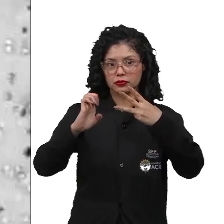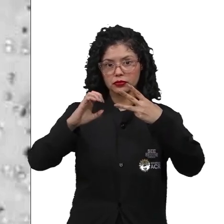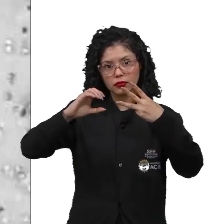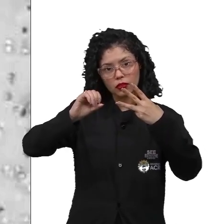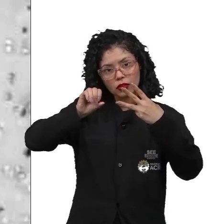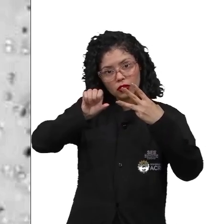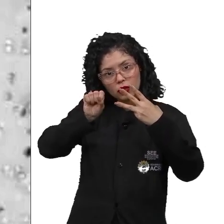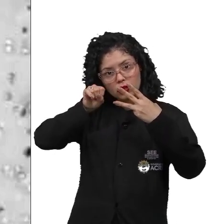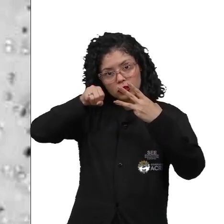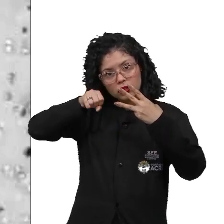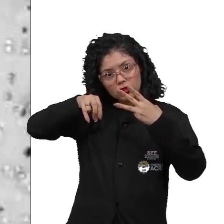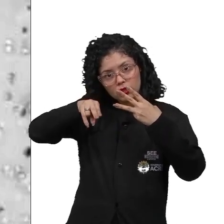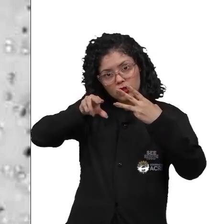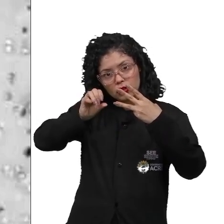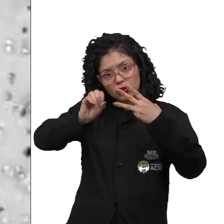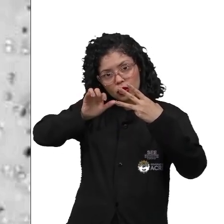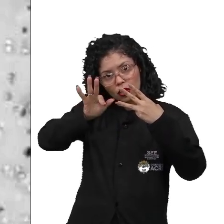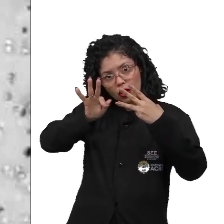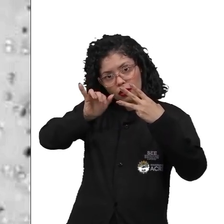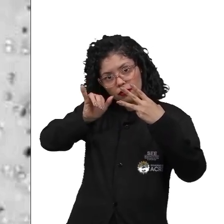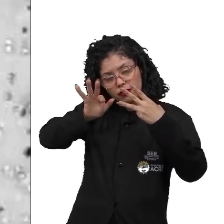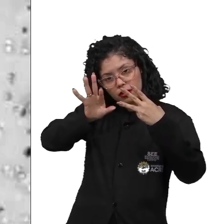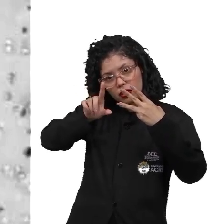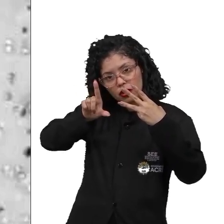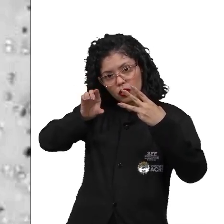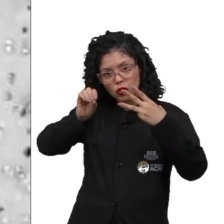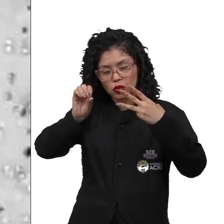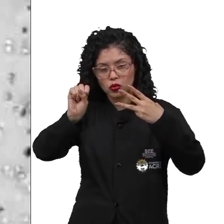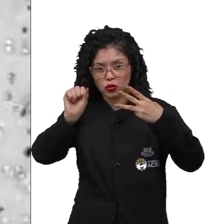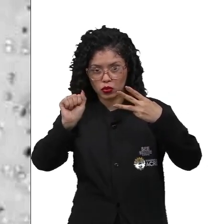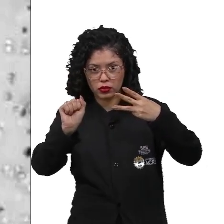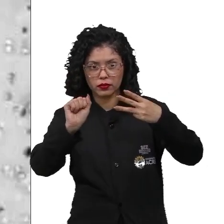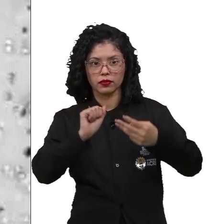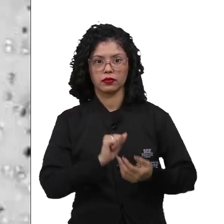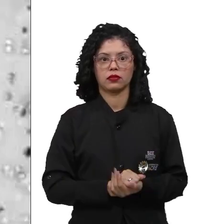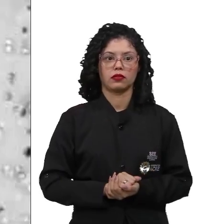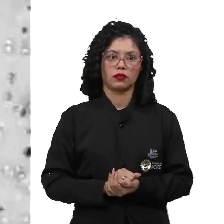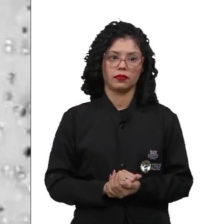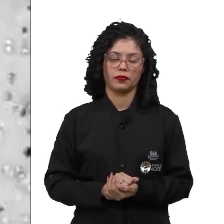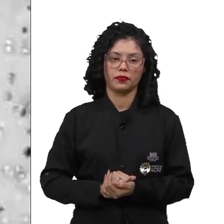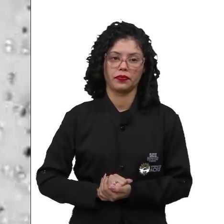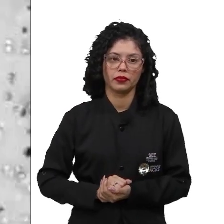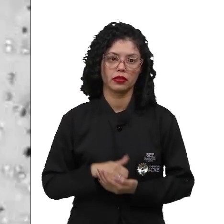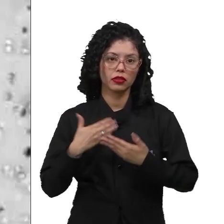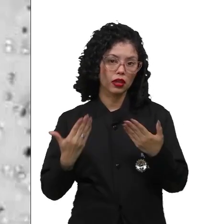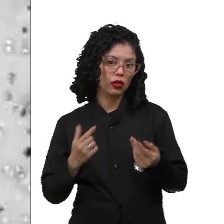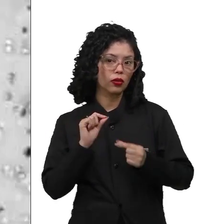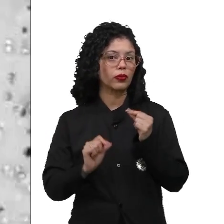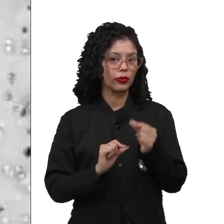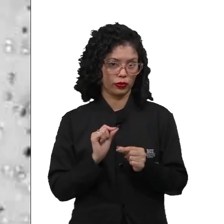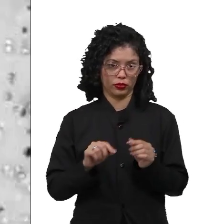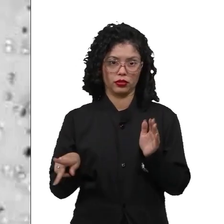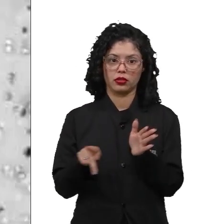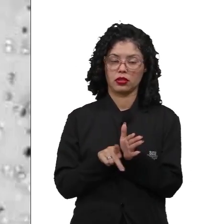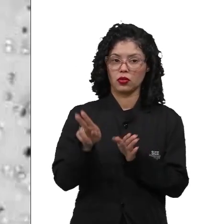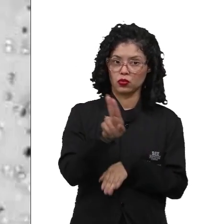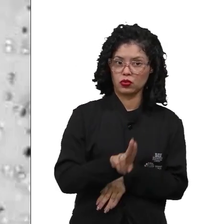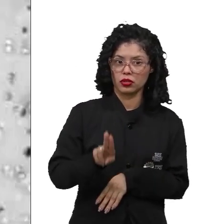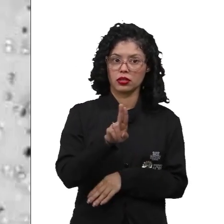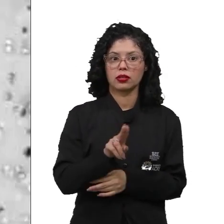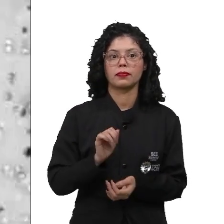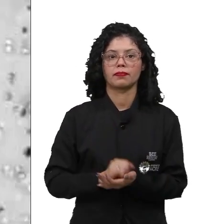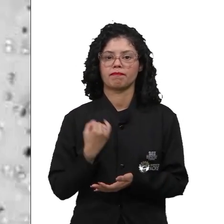nossa próxima célula ali do sistema imunológico são os eosinófilos, né? Então, os eosinófilos, gente,